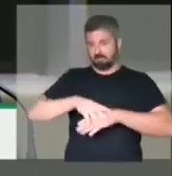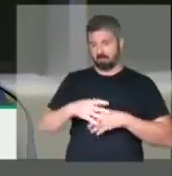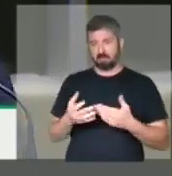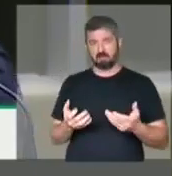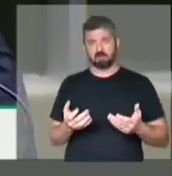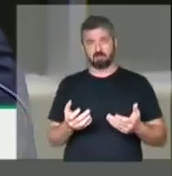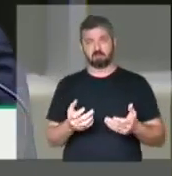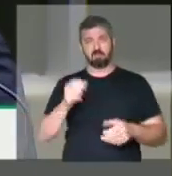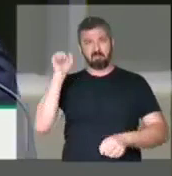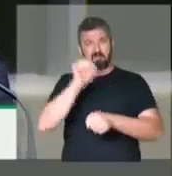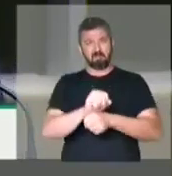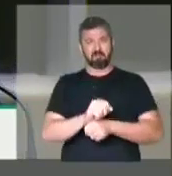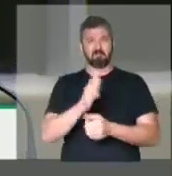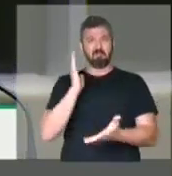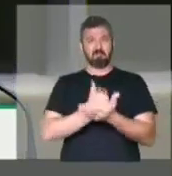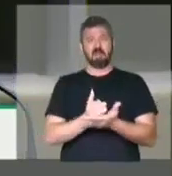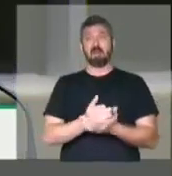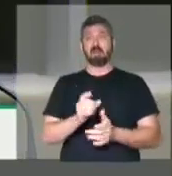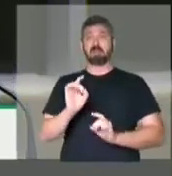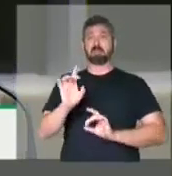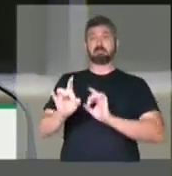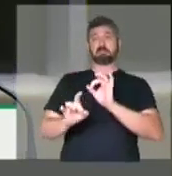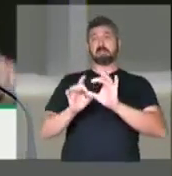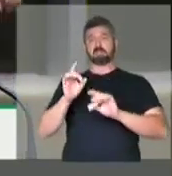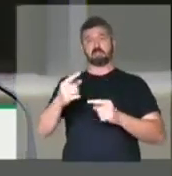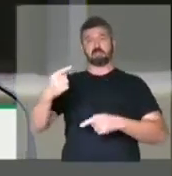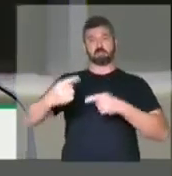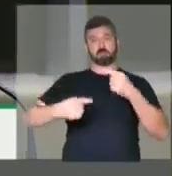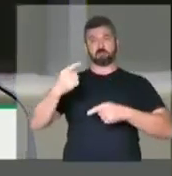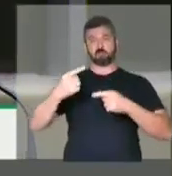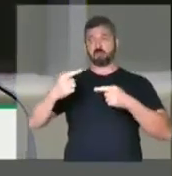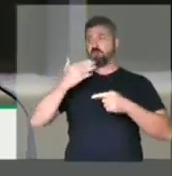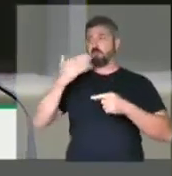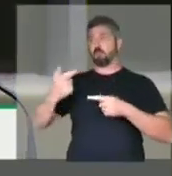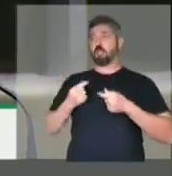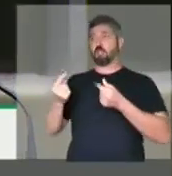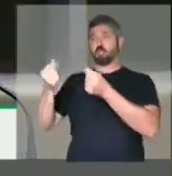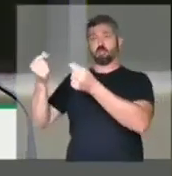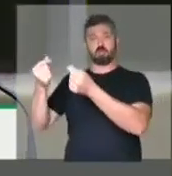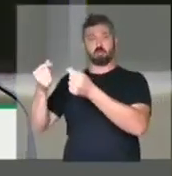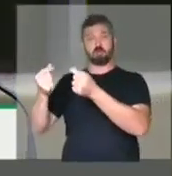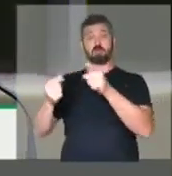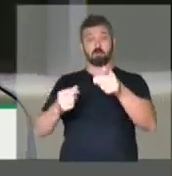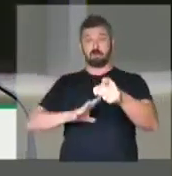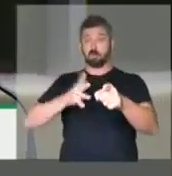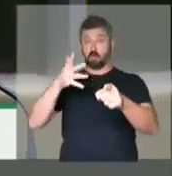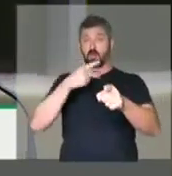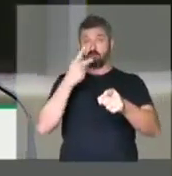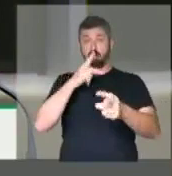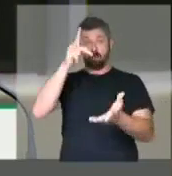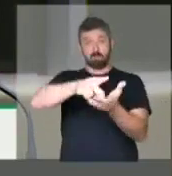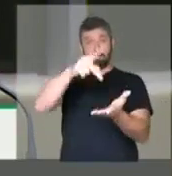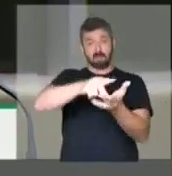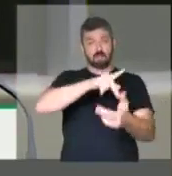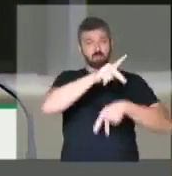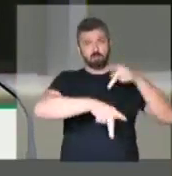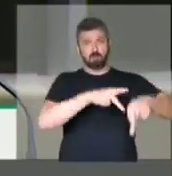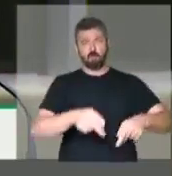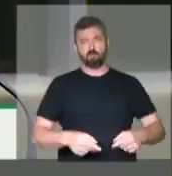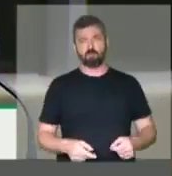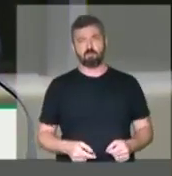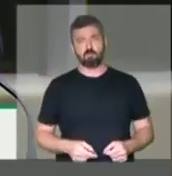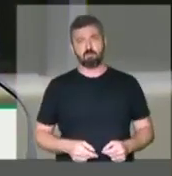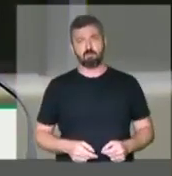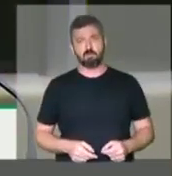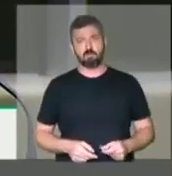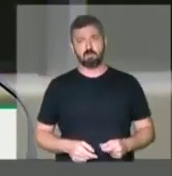matemáticos, parar de fazer privilégios e discussões para os mais ricos, e vai ter coragem de falar a verdade à população